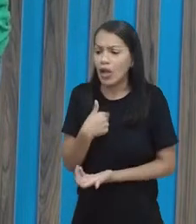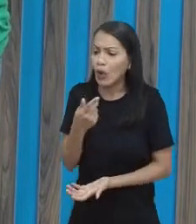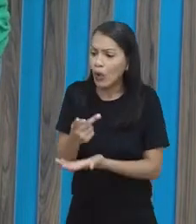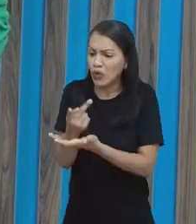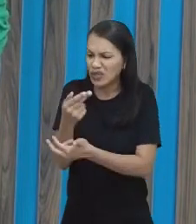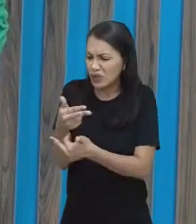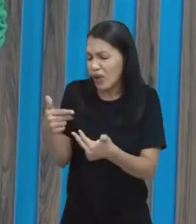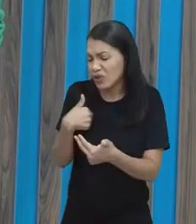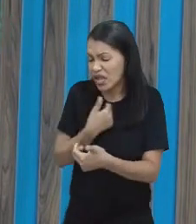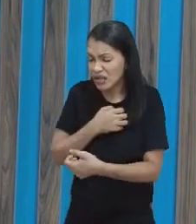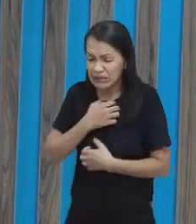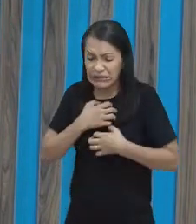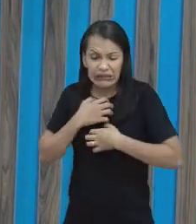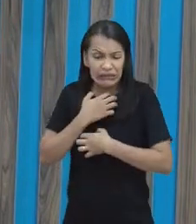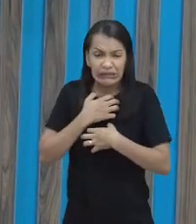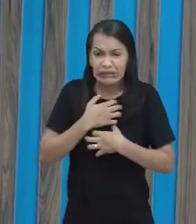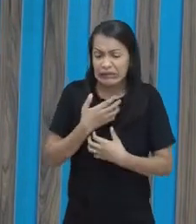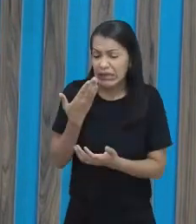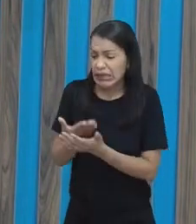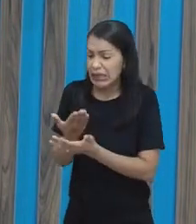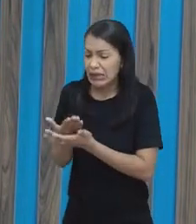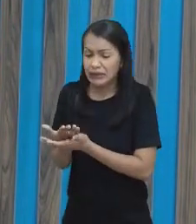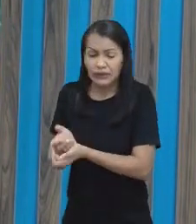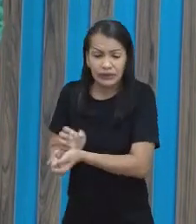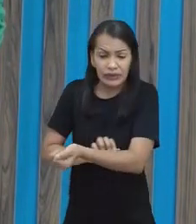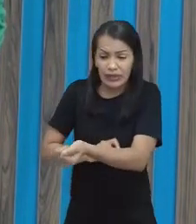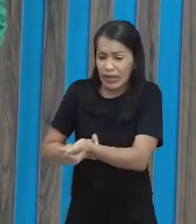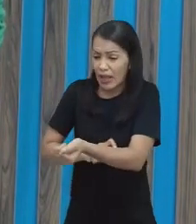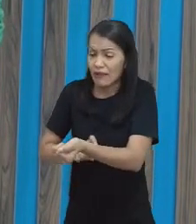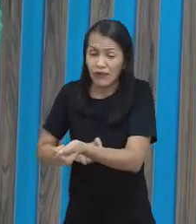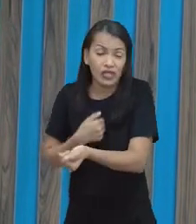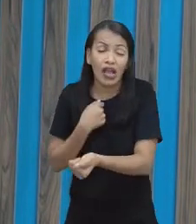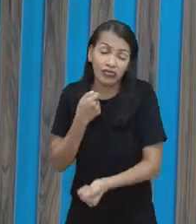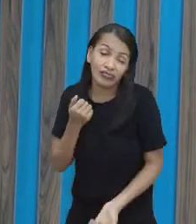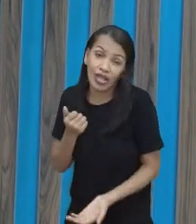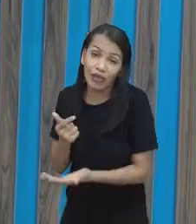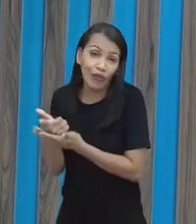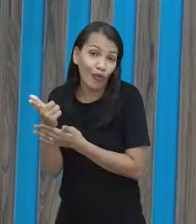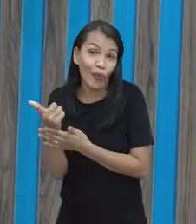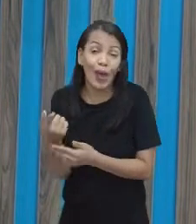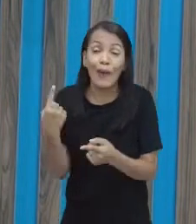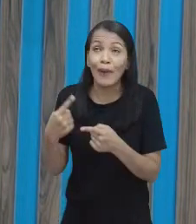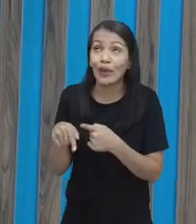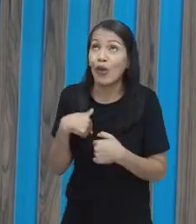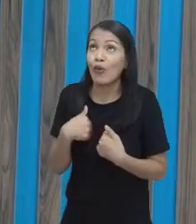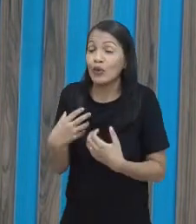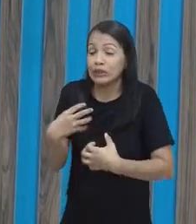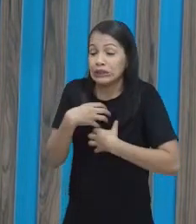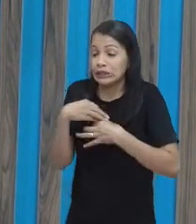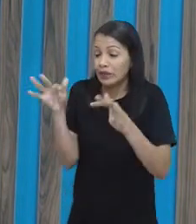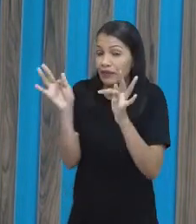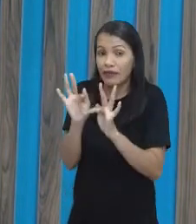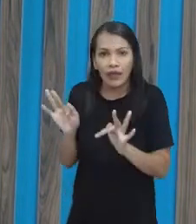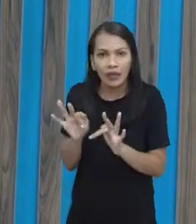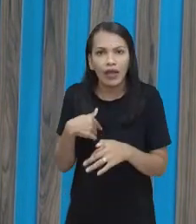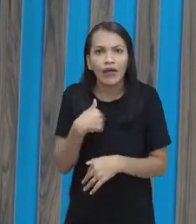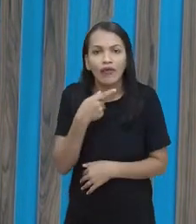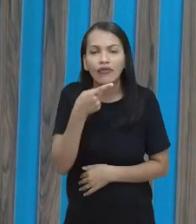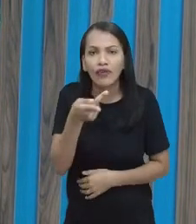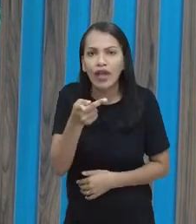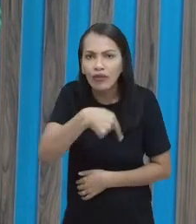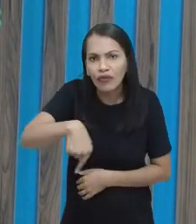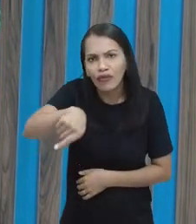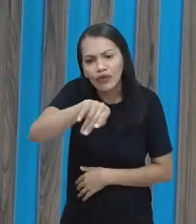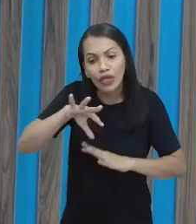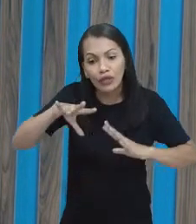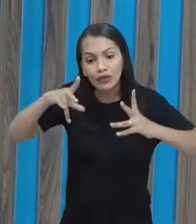a gente tá meio aperreado, estudando, né? No trabalho, em casa, né? Porque eu tô falando com todos, né? Então, a